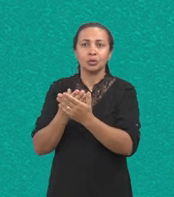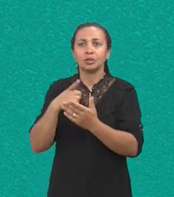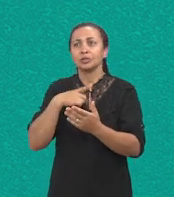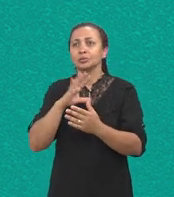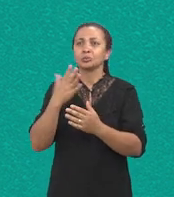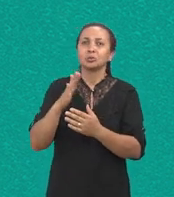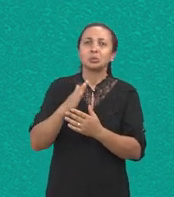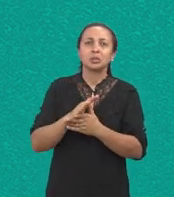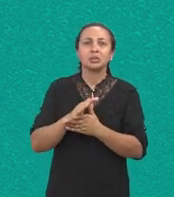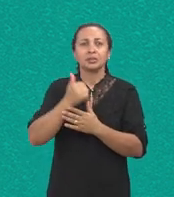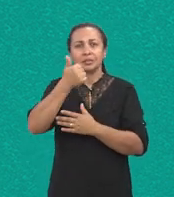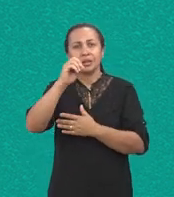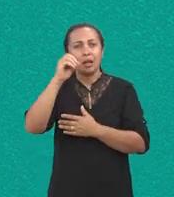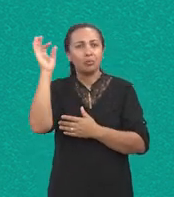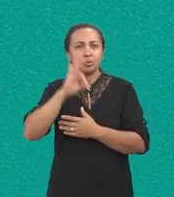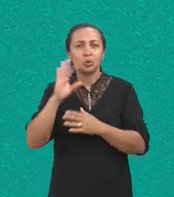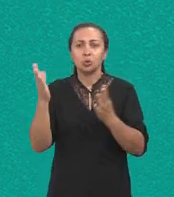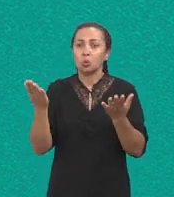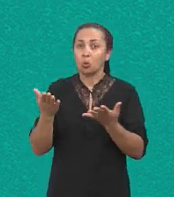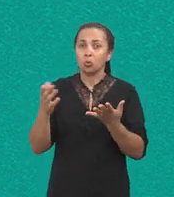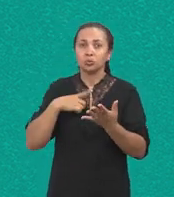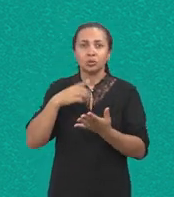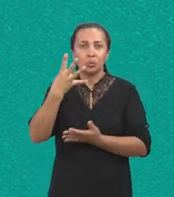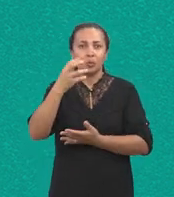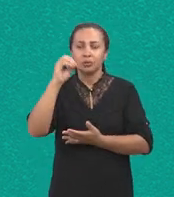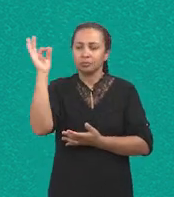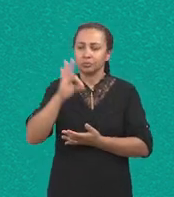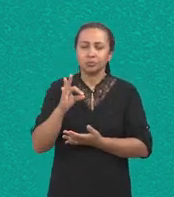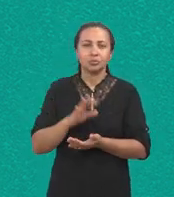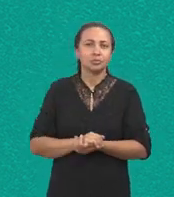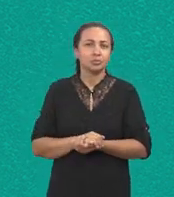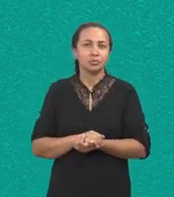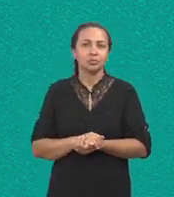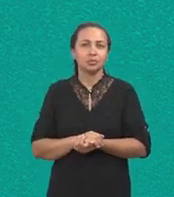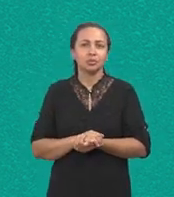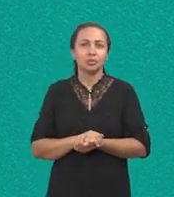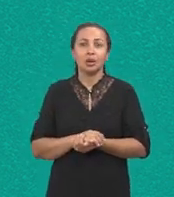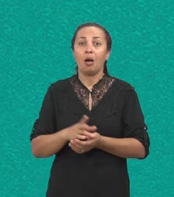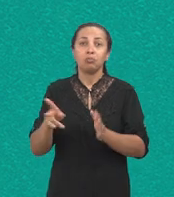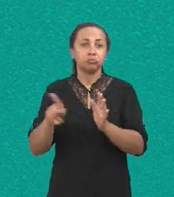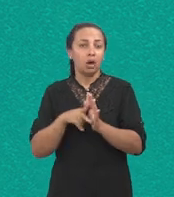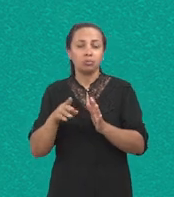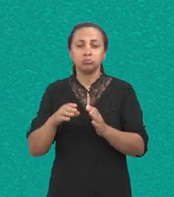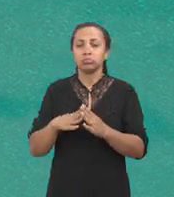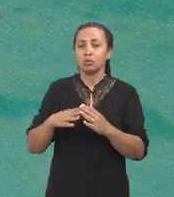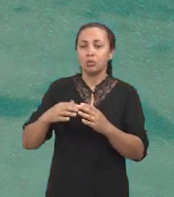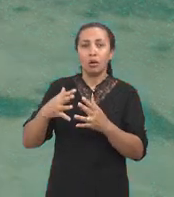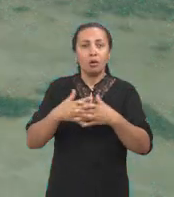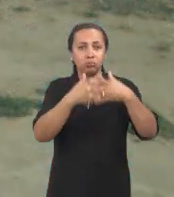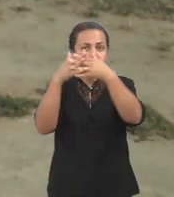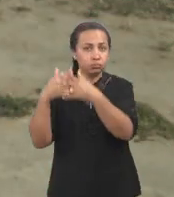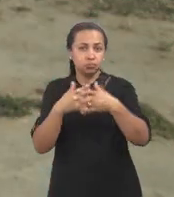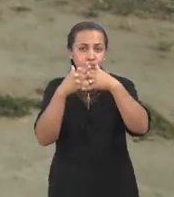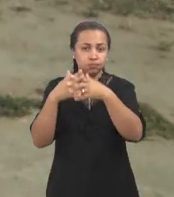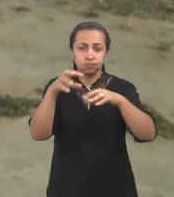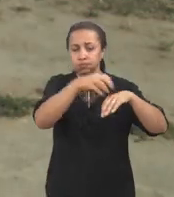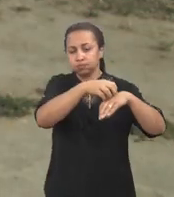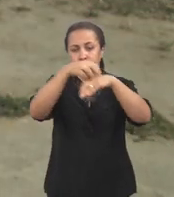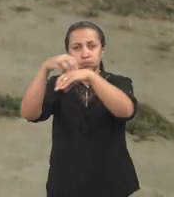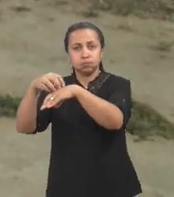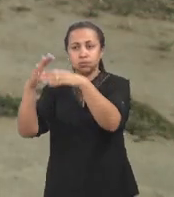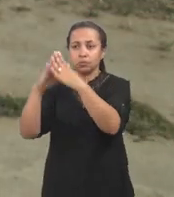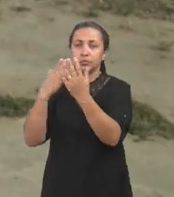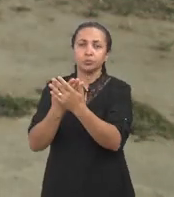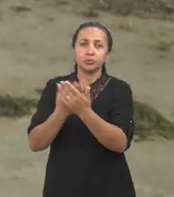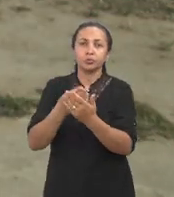larga que a gente tem uma média de menos de 10 porcento hoje a gente tem uma média de quarenta por cento o próprio transporte escolar que é o programa